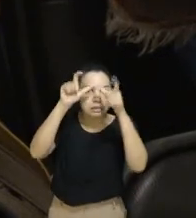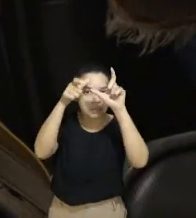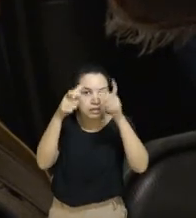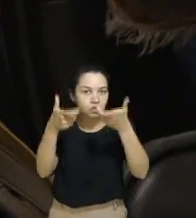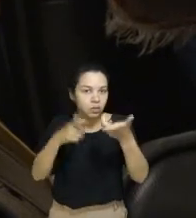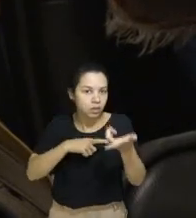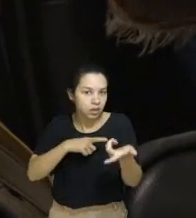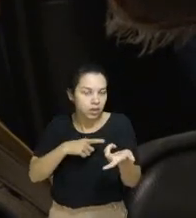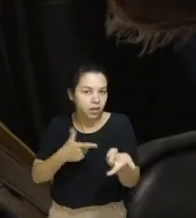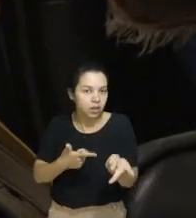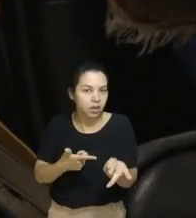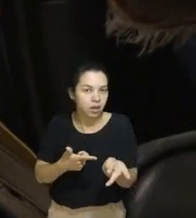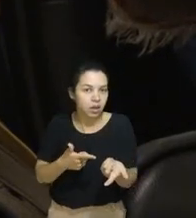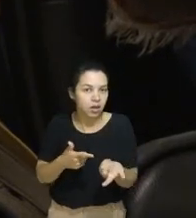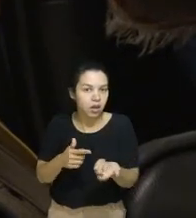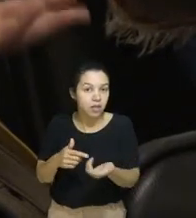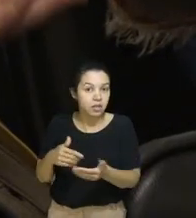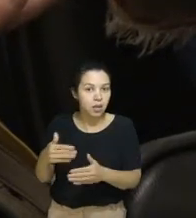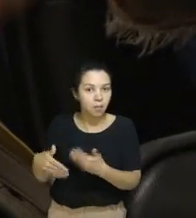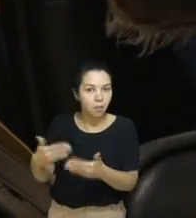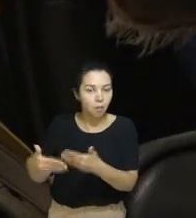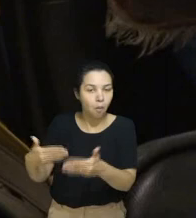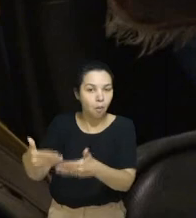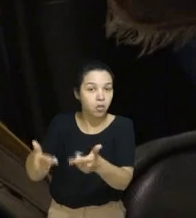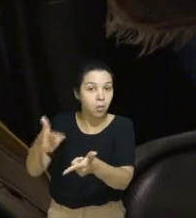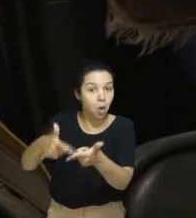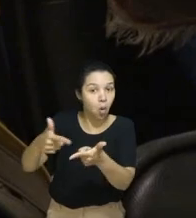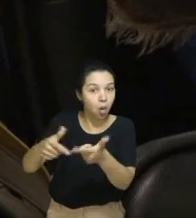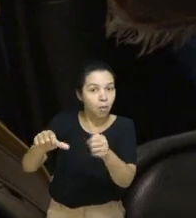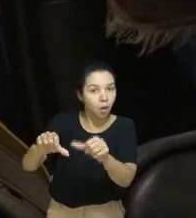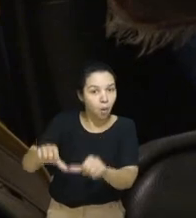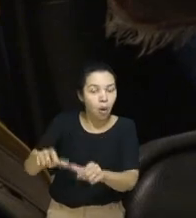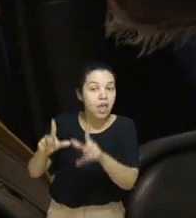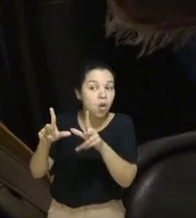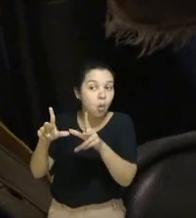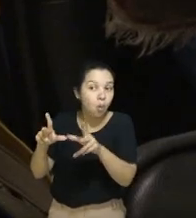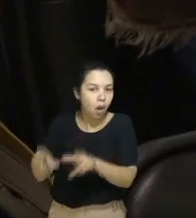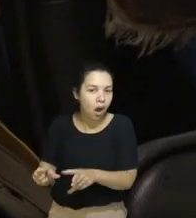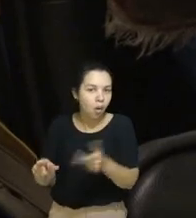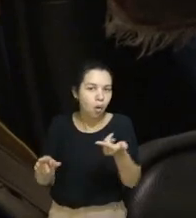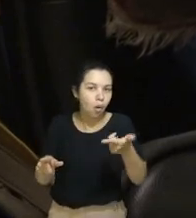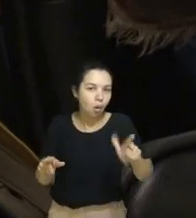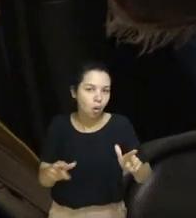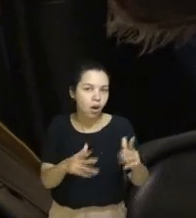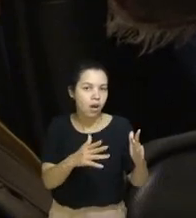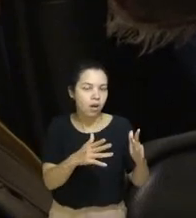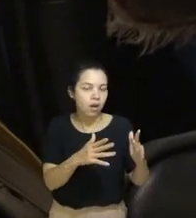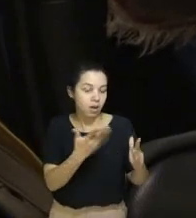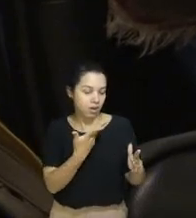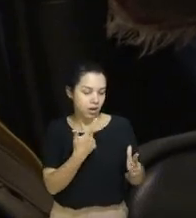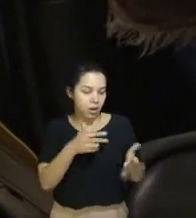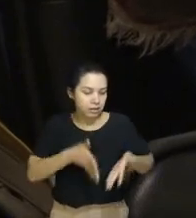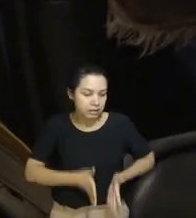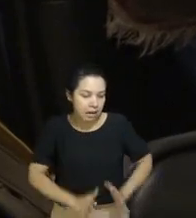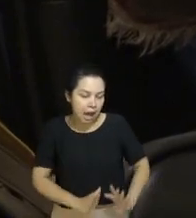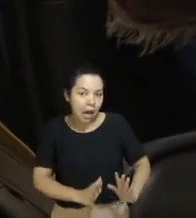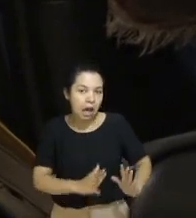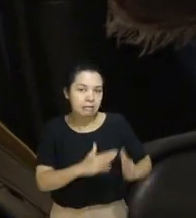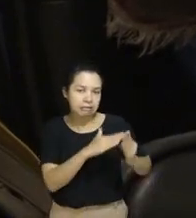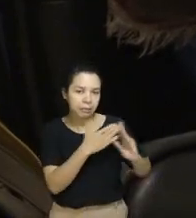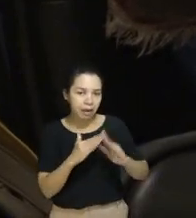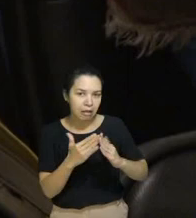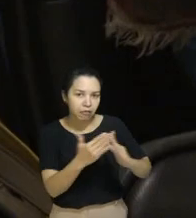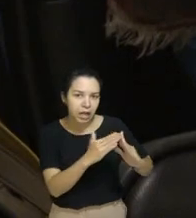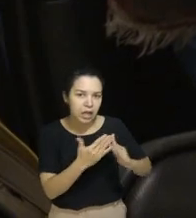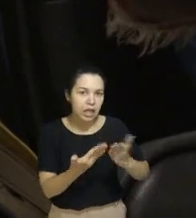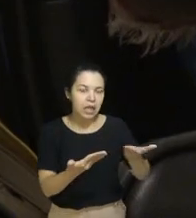isso não vai afetar tanto ele quanto uma criança que nasce numa periferia, que tem todo esse complexo da dislexia,